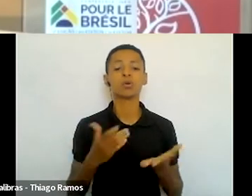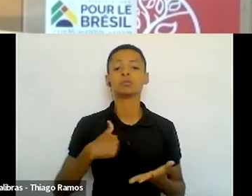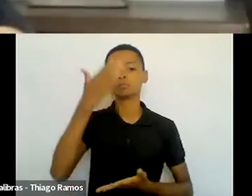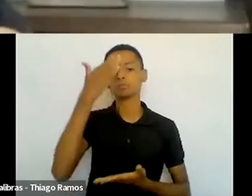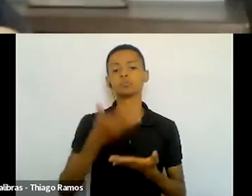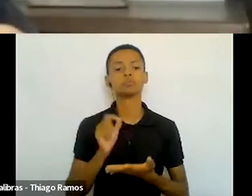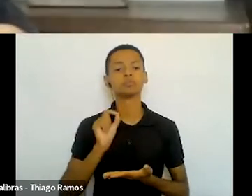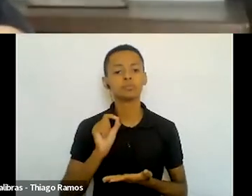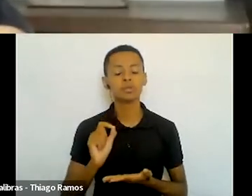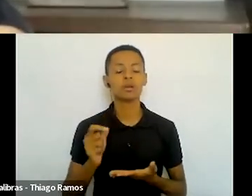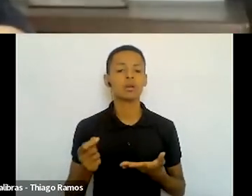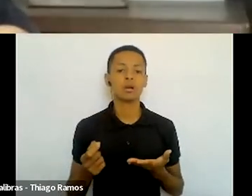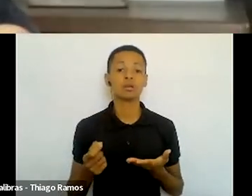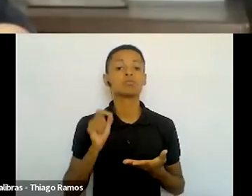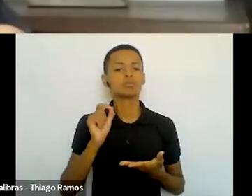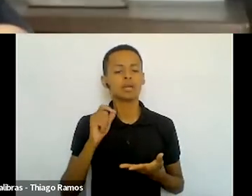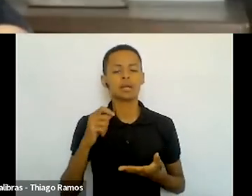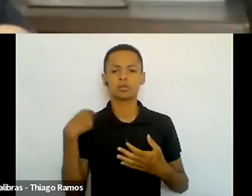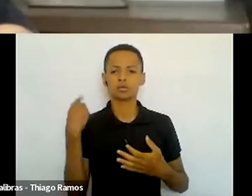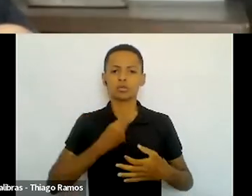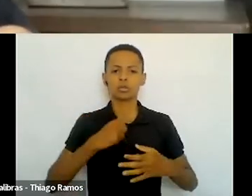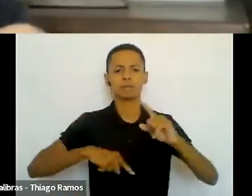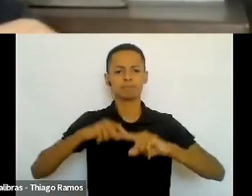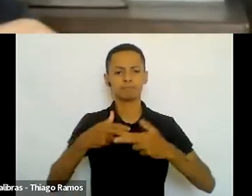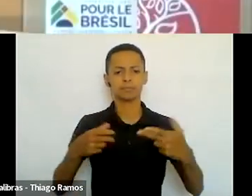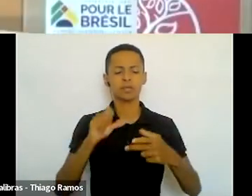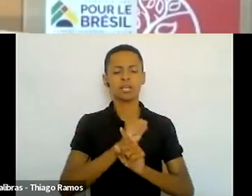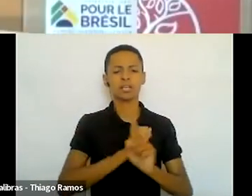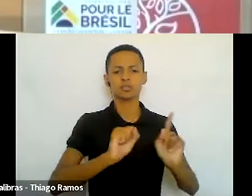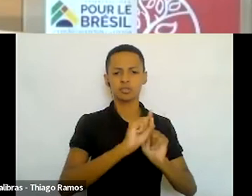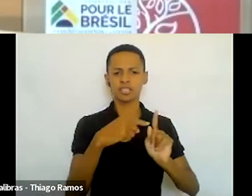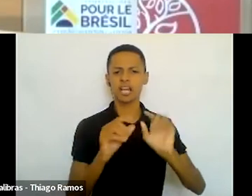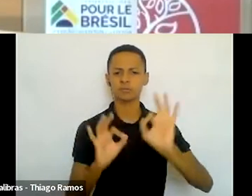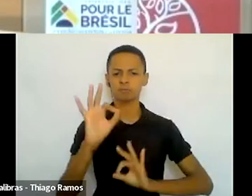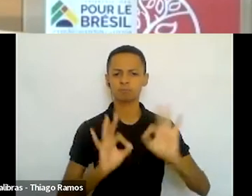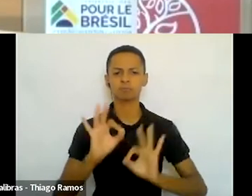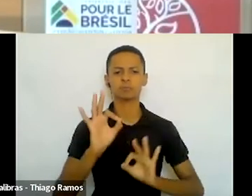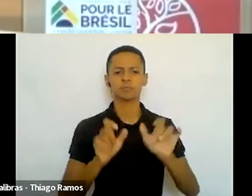Hoje eu acredito que o que nós temos como instrumento é a sociedade civil organizada. So it's the civil